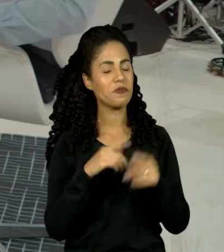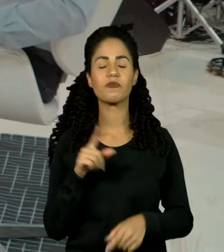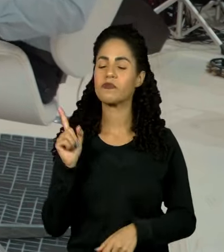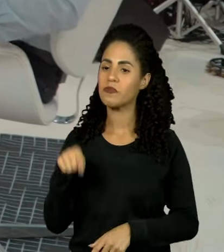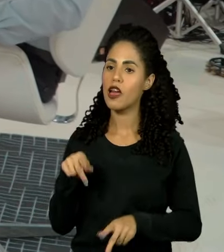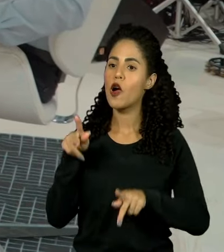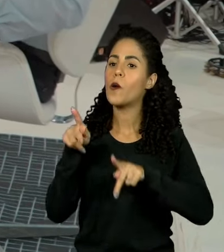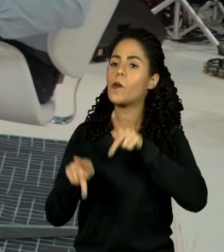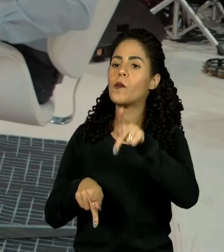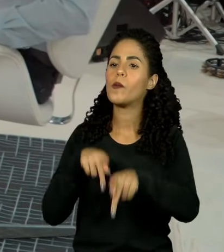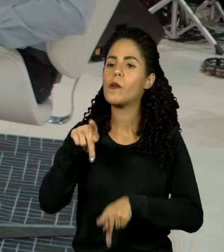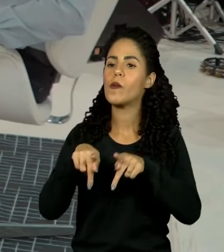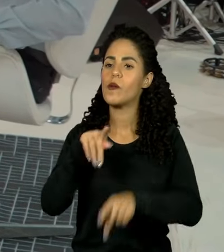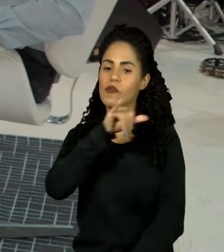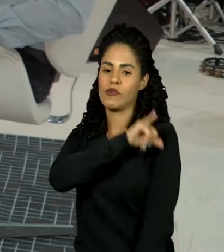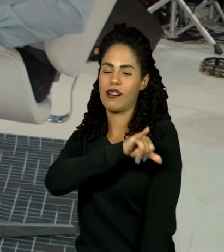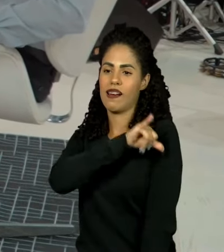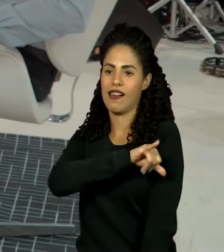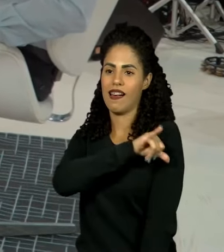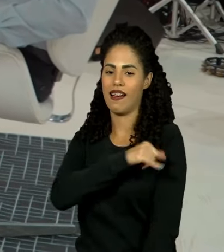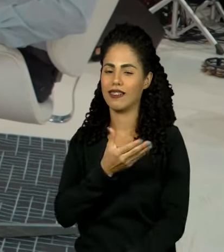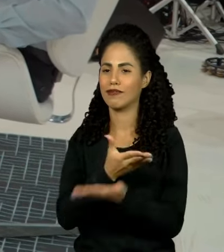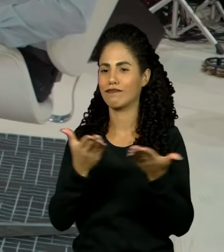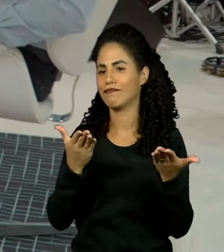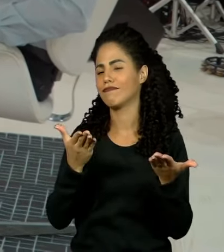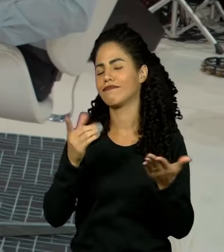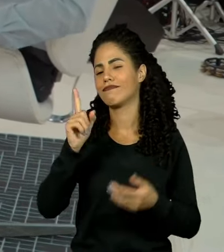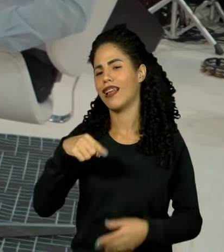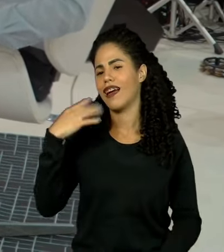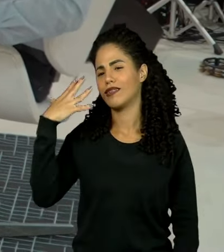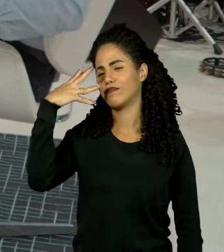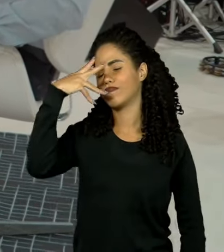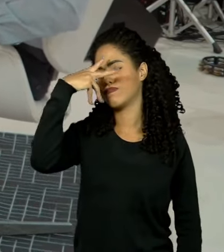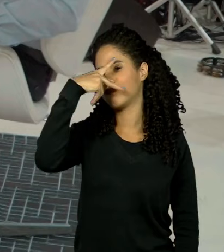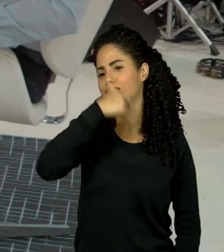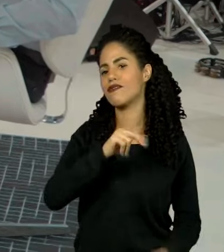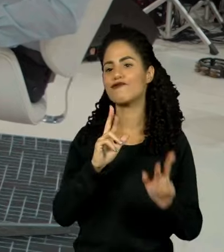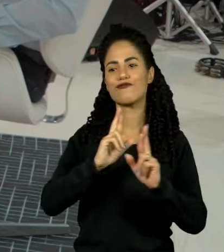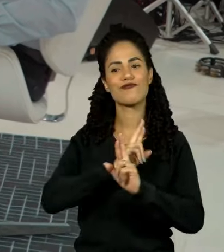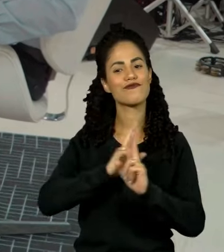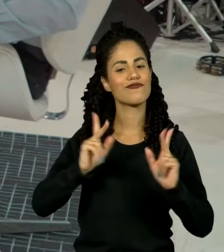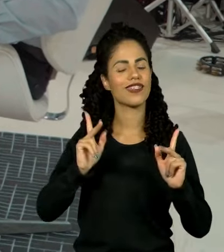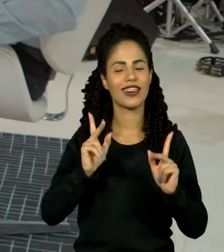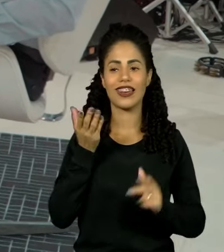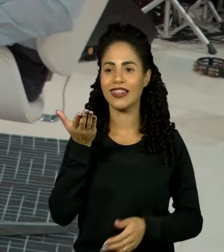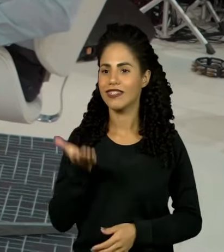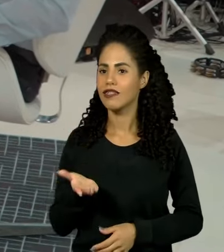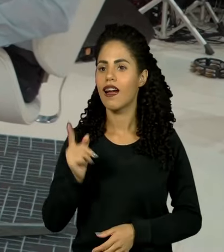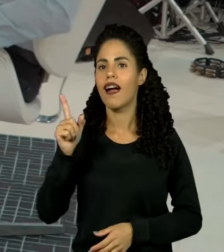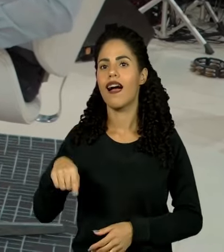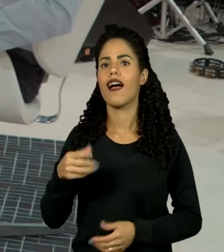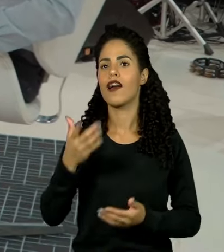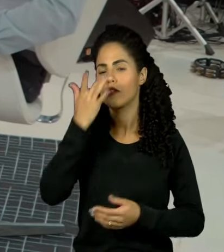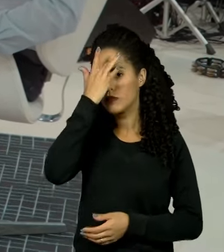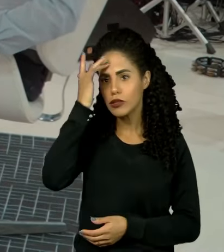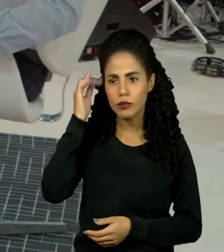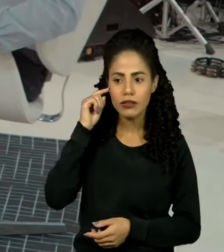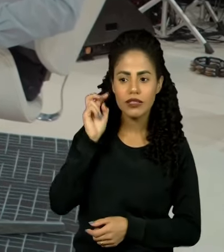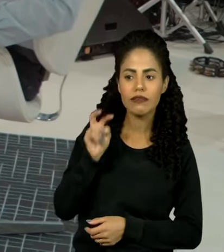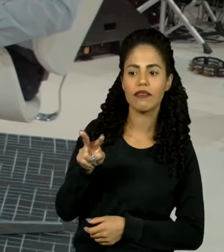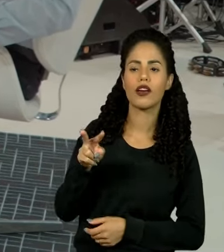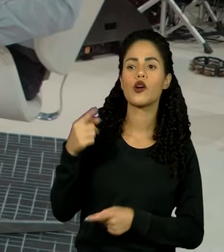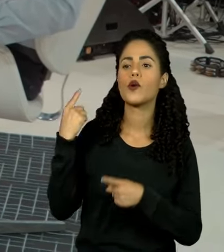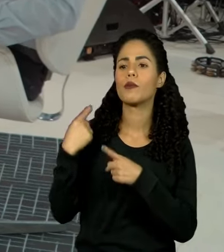Fluminense o carioca ele é ele é um ser à parte né ele tem que ser estudado pro